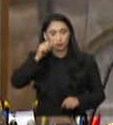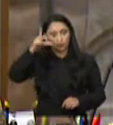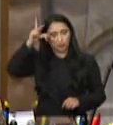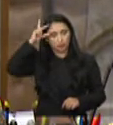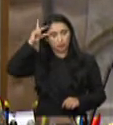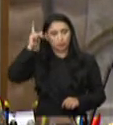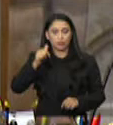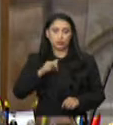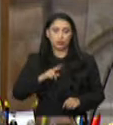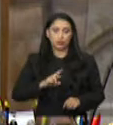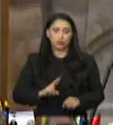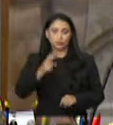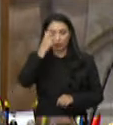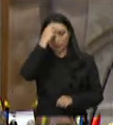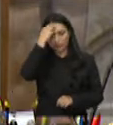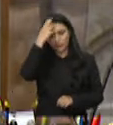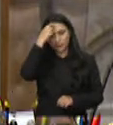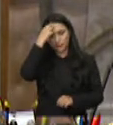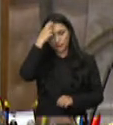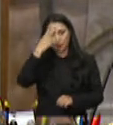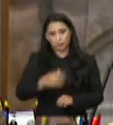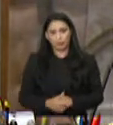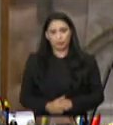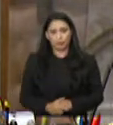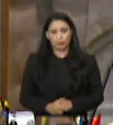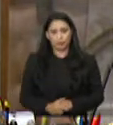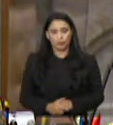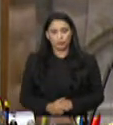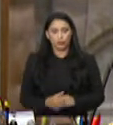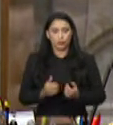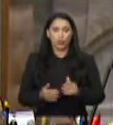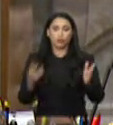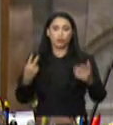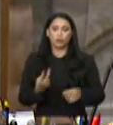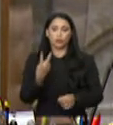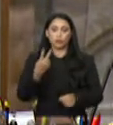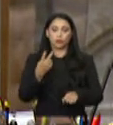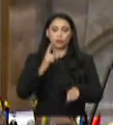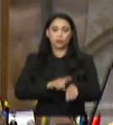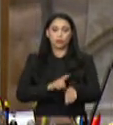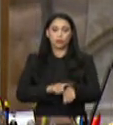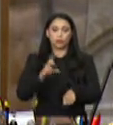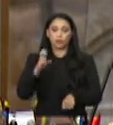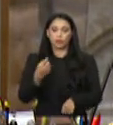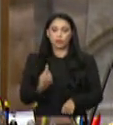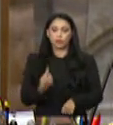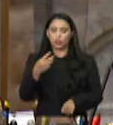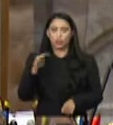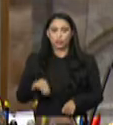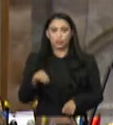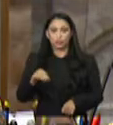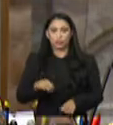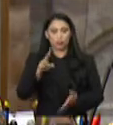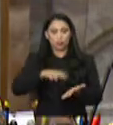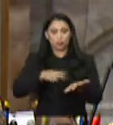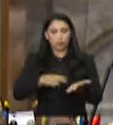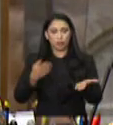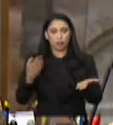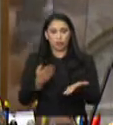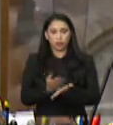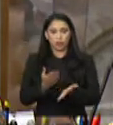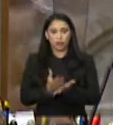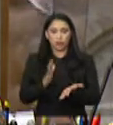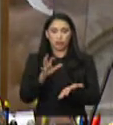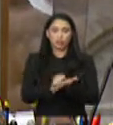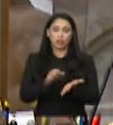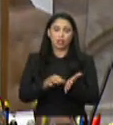lisos abaixo dos ombros veste a toga preta por cima do terno e da blusa vermelhos